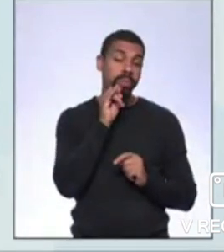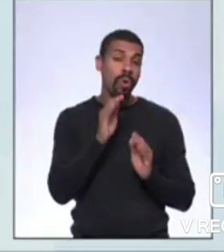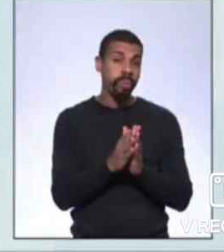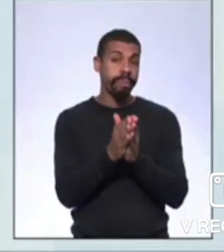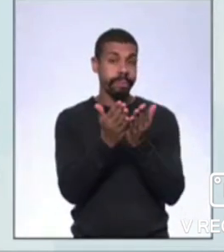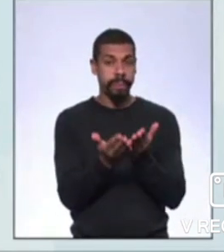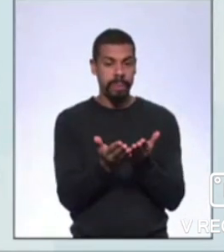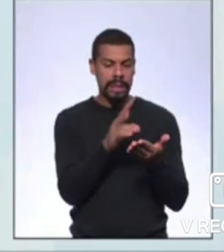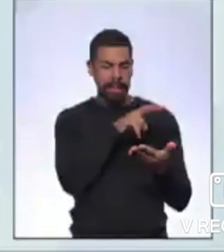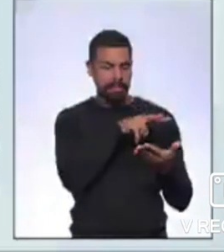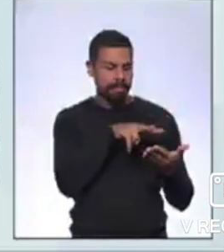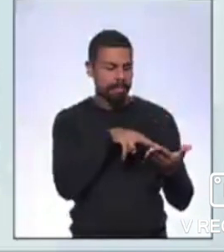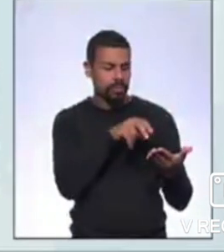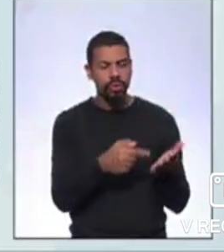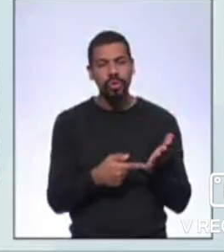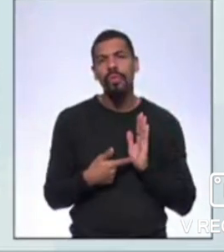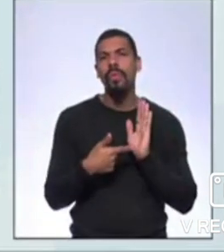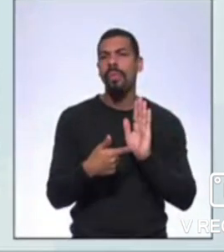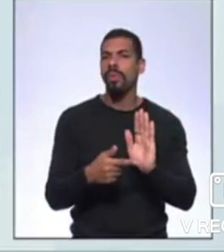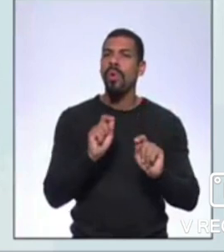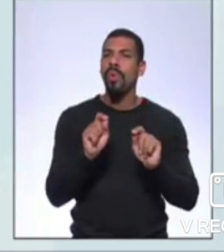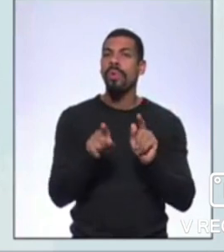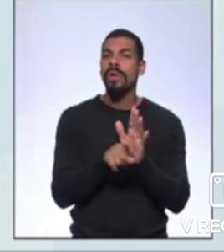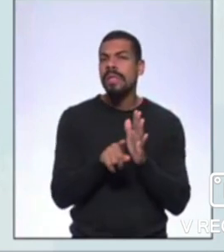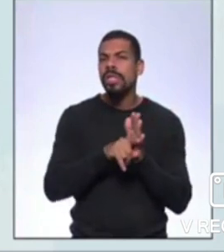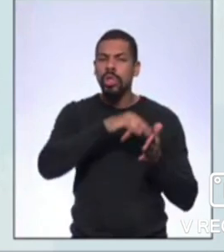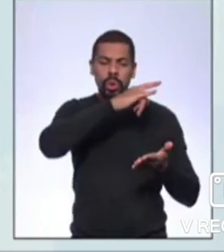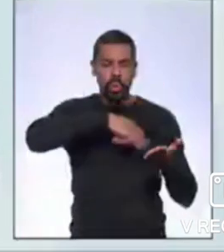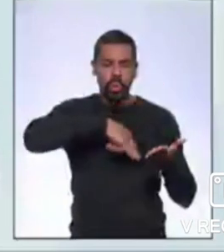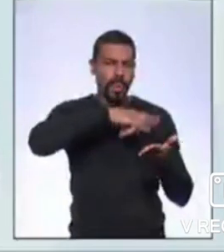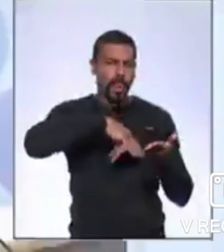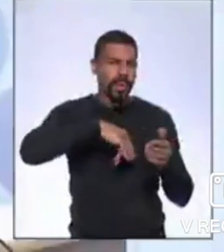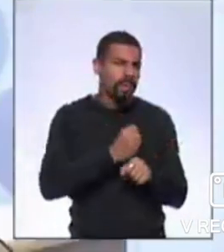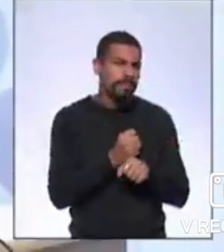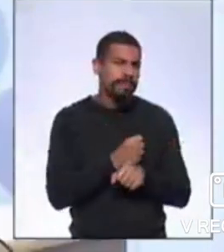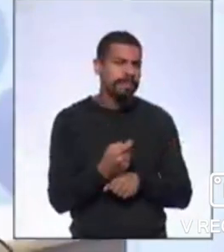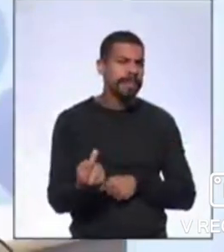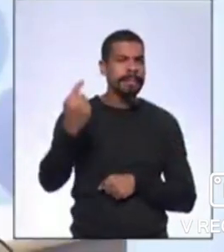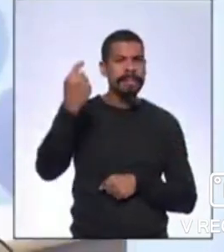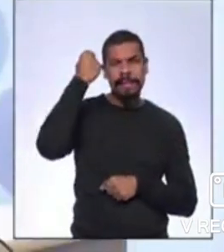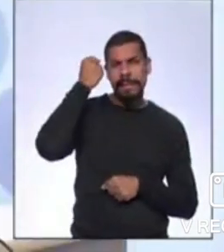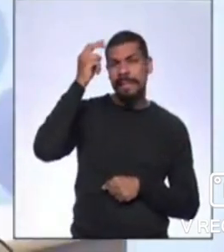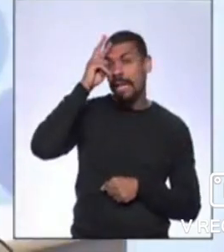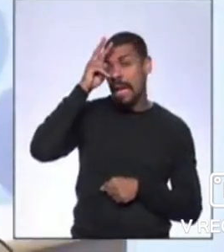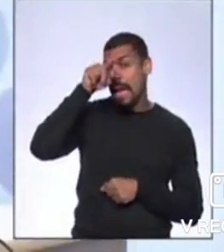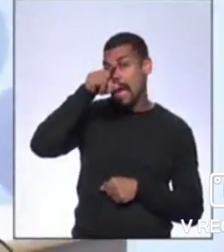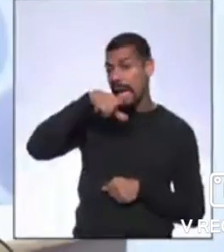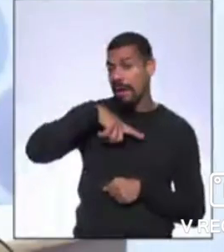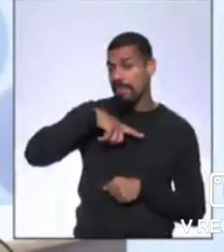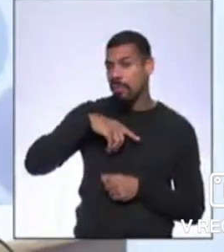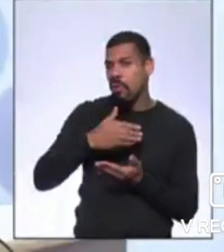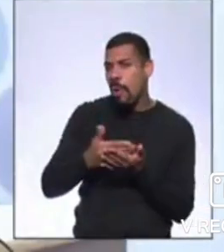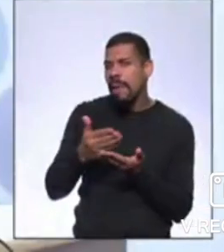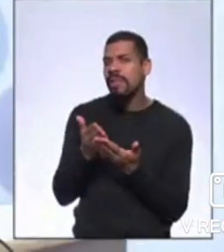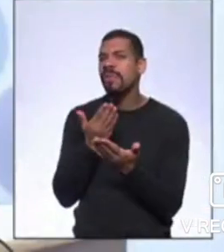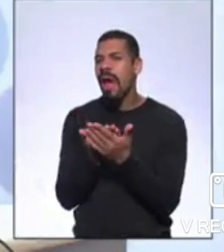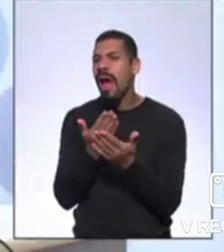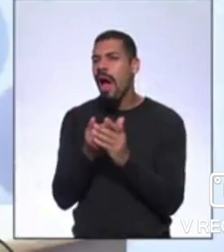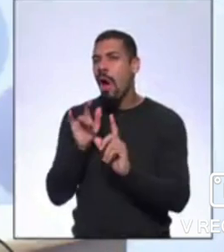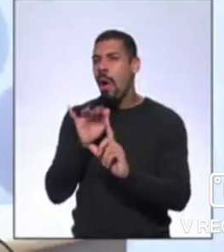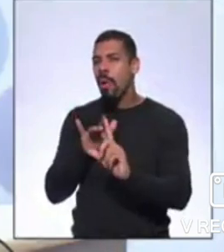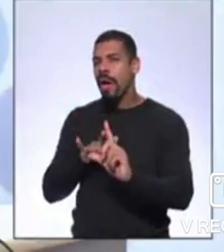vez teria tido a revelação daquele documento lá, né, que eu coloquei para vocês lá no comecinho da aula,